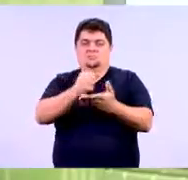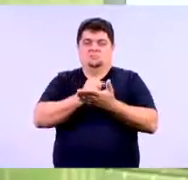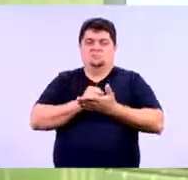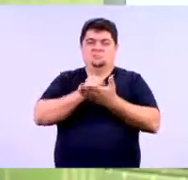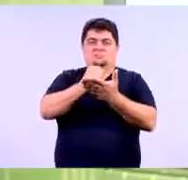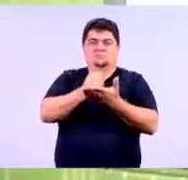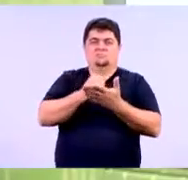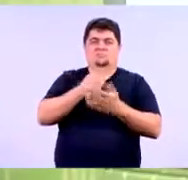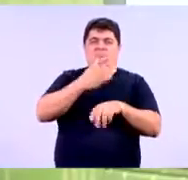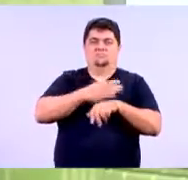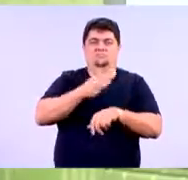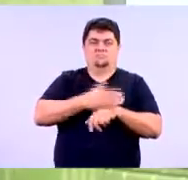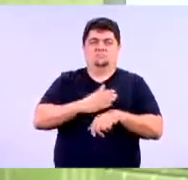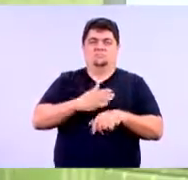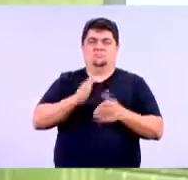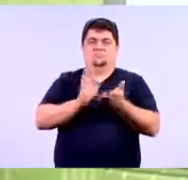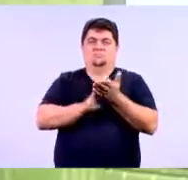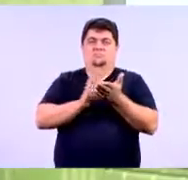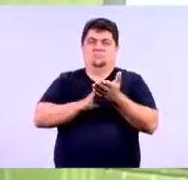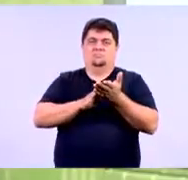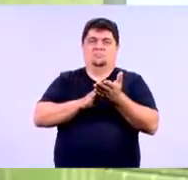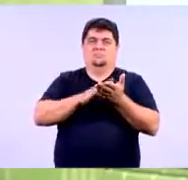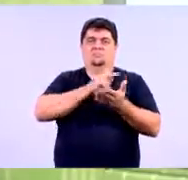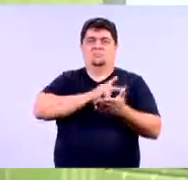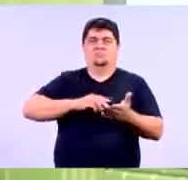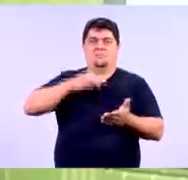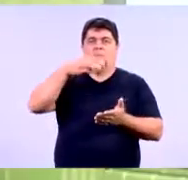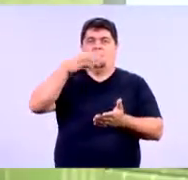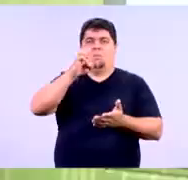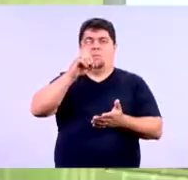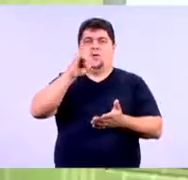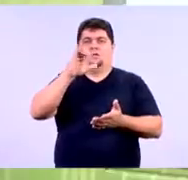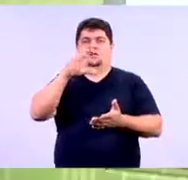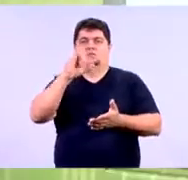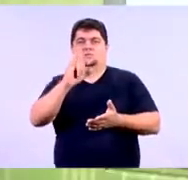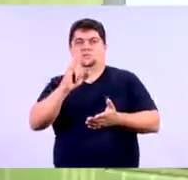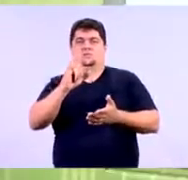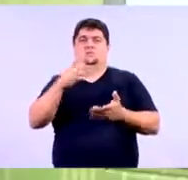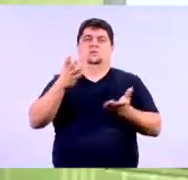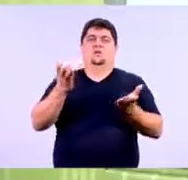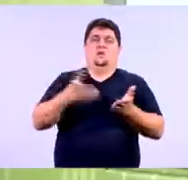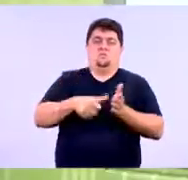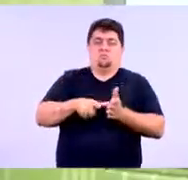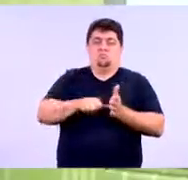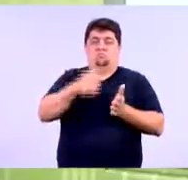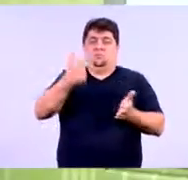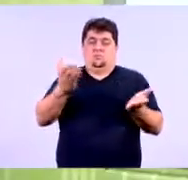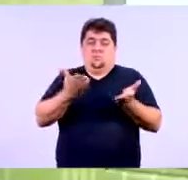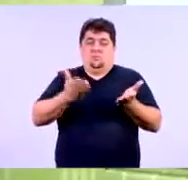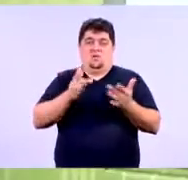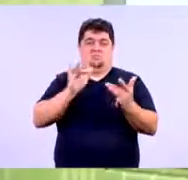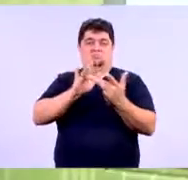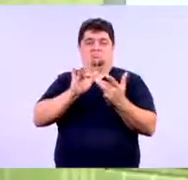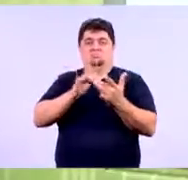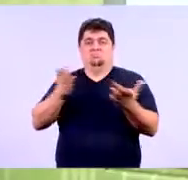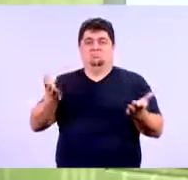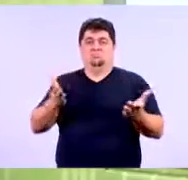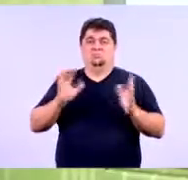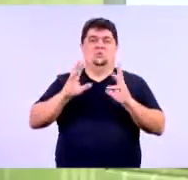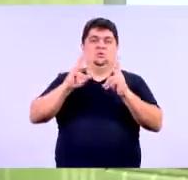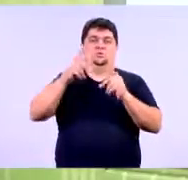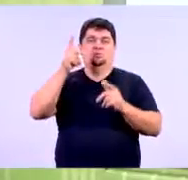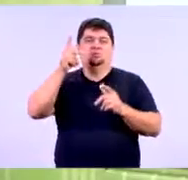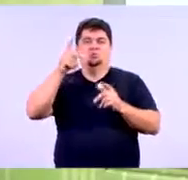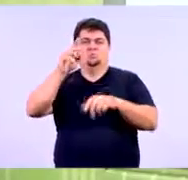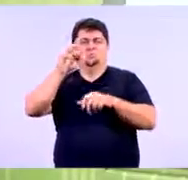aí no exercício. Parabéns ao pessoal de Médici, que ainda não tinha se manifestado, e toda a região centro do estado, Porto